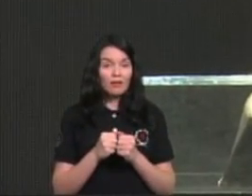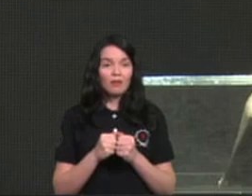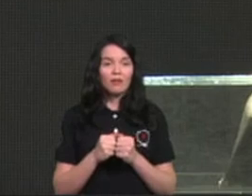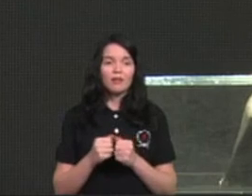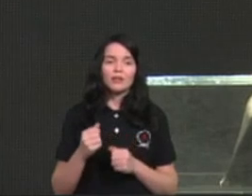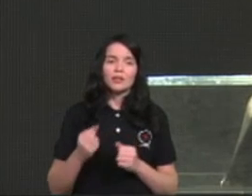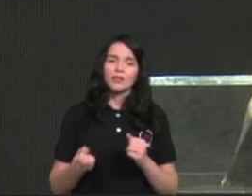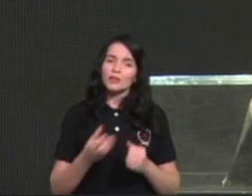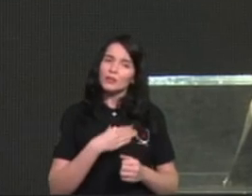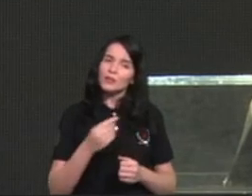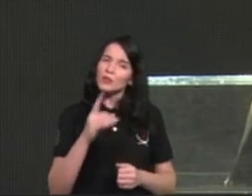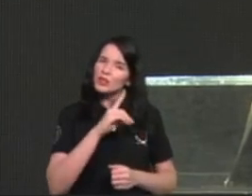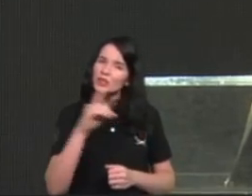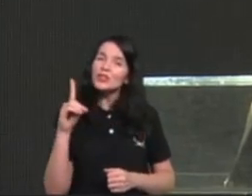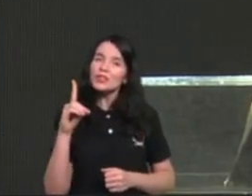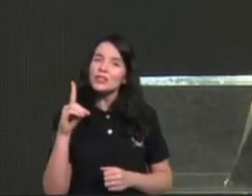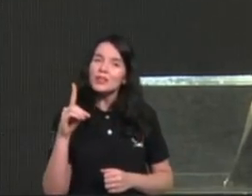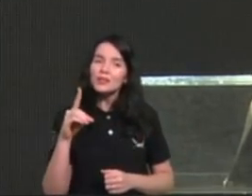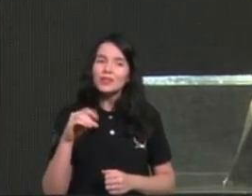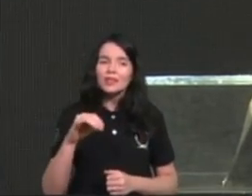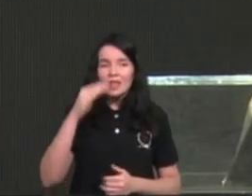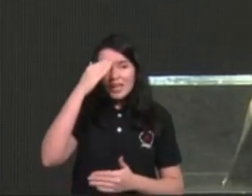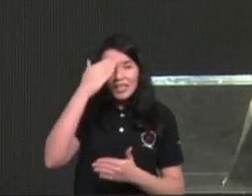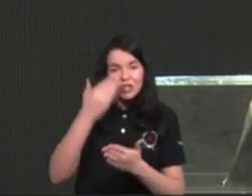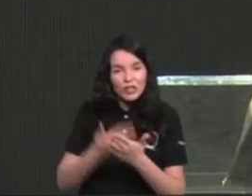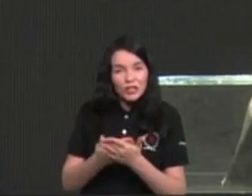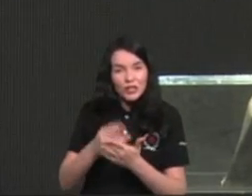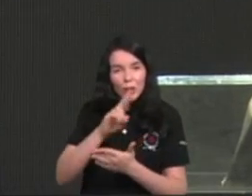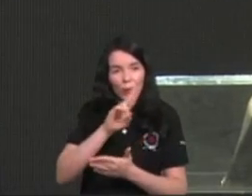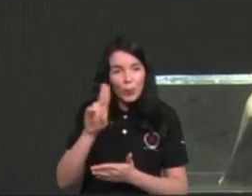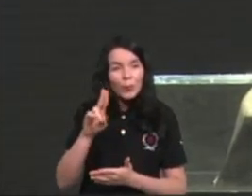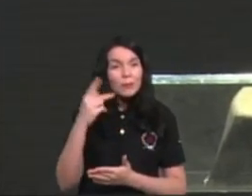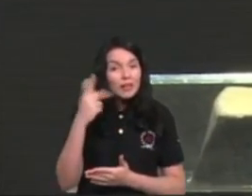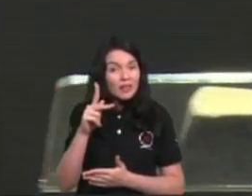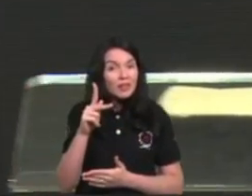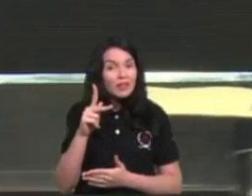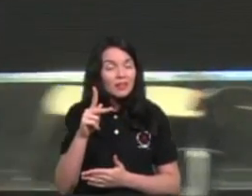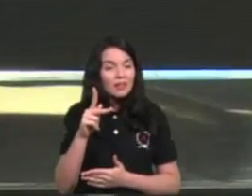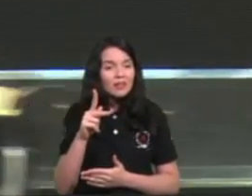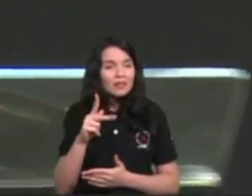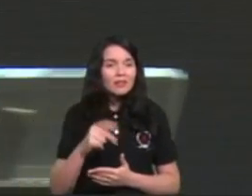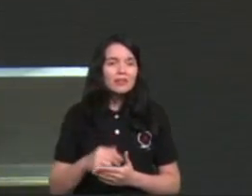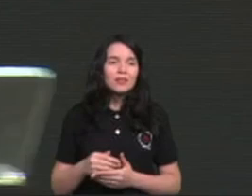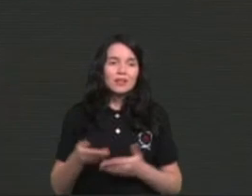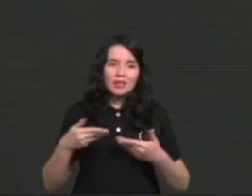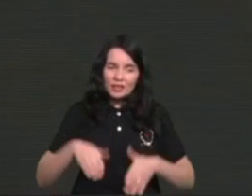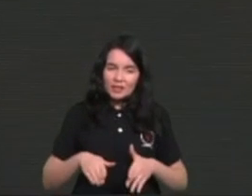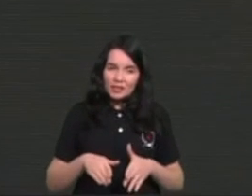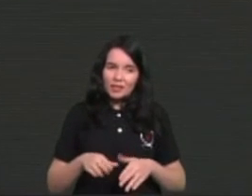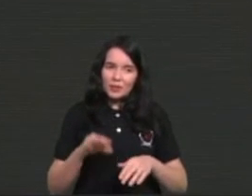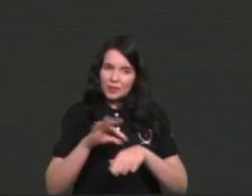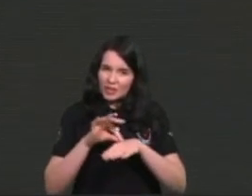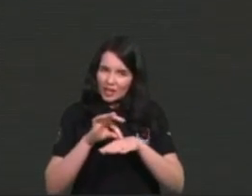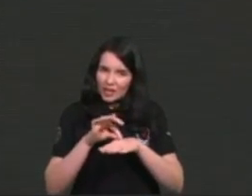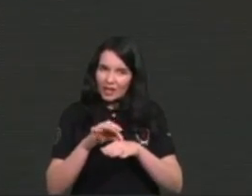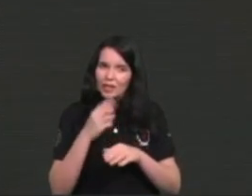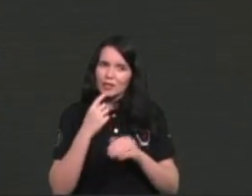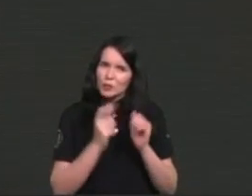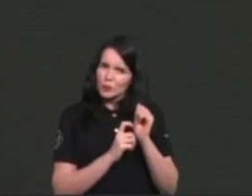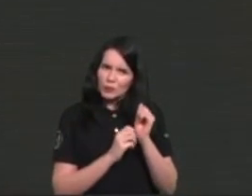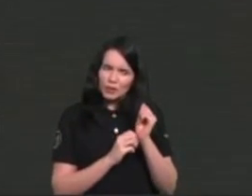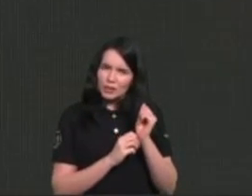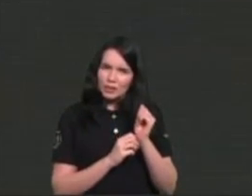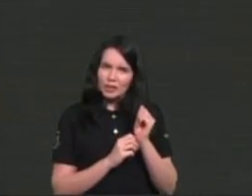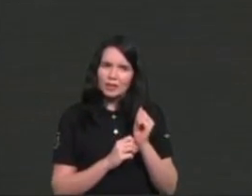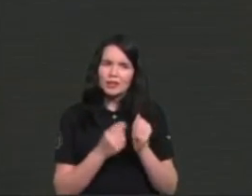filhos de Deus aos que creem no seu nome os quais não nasceram da Carne nem do sangue